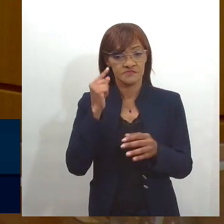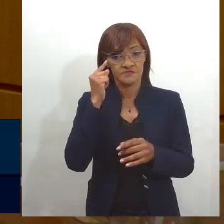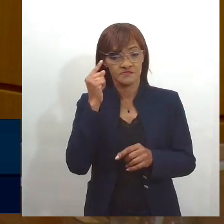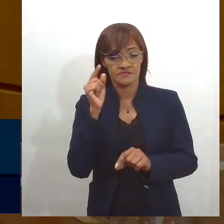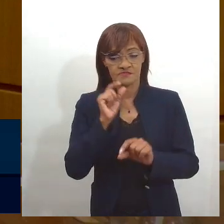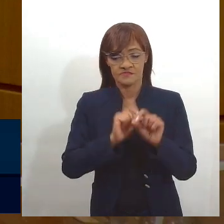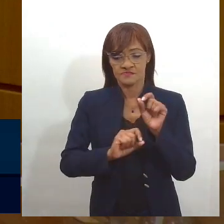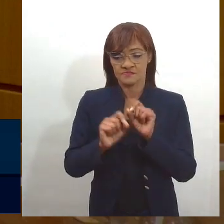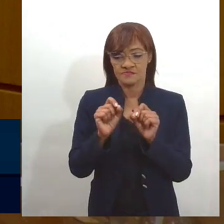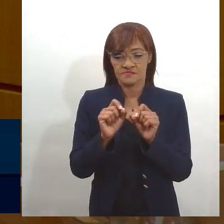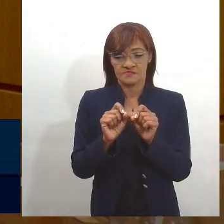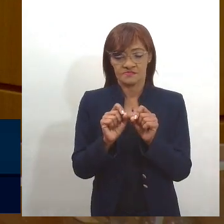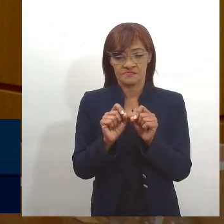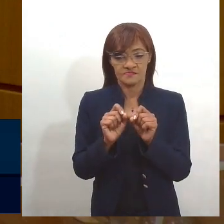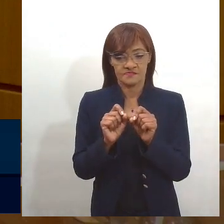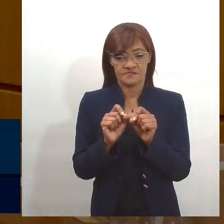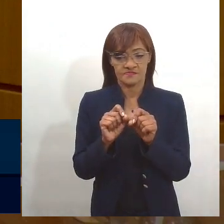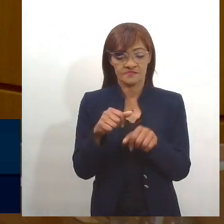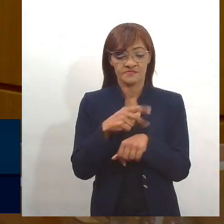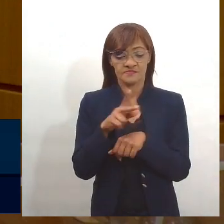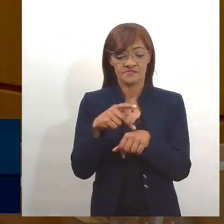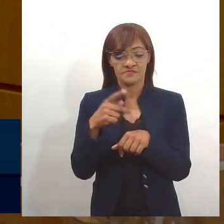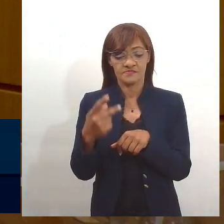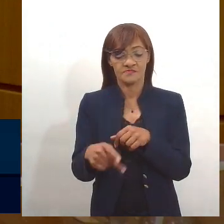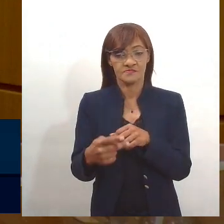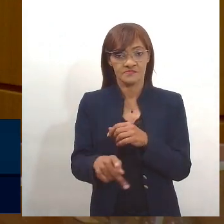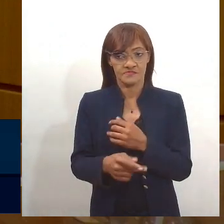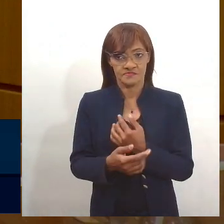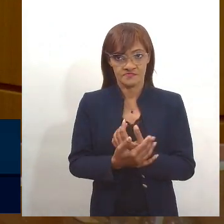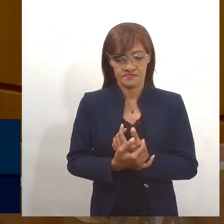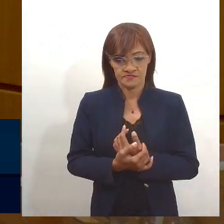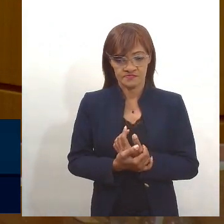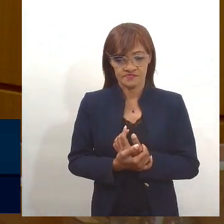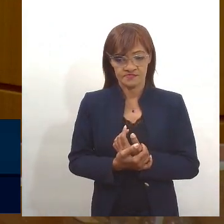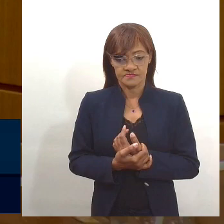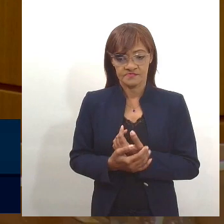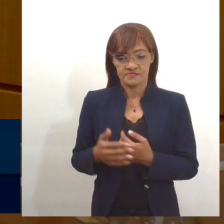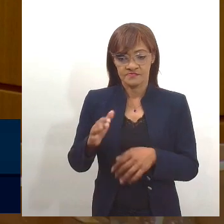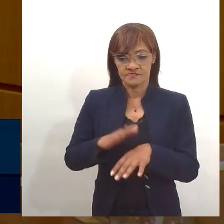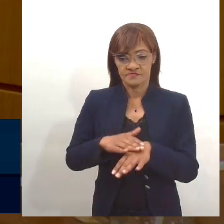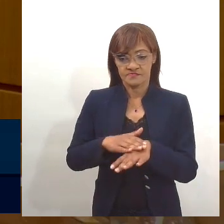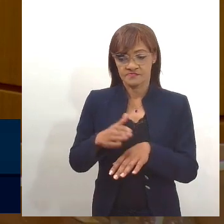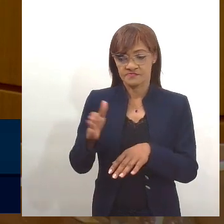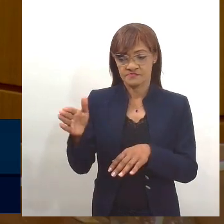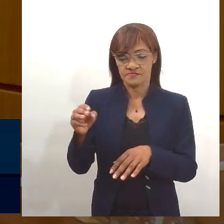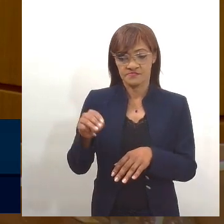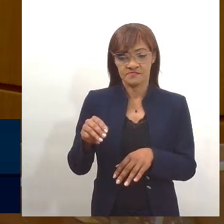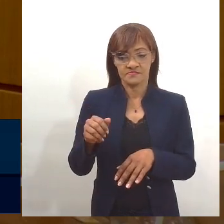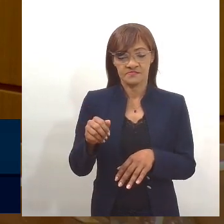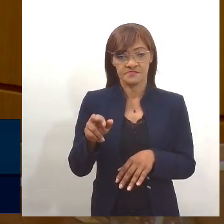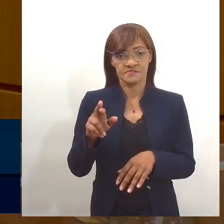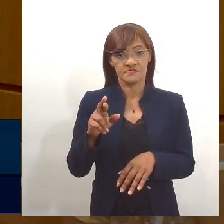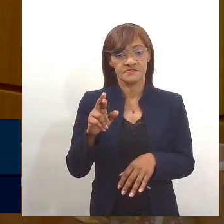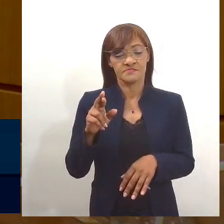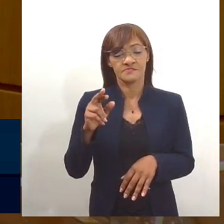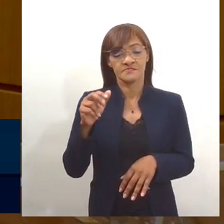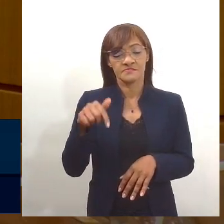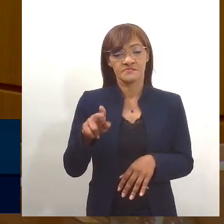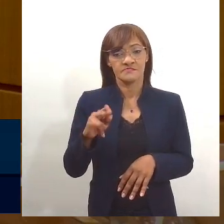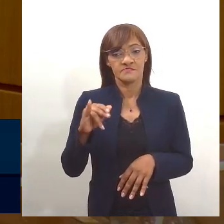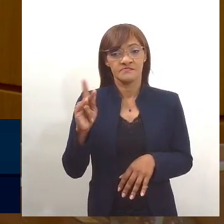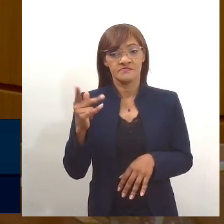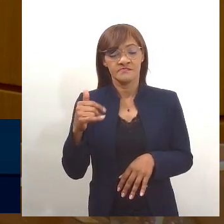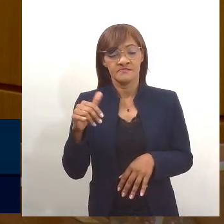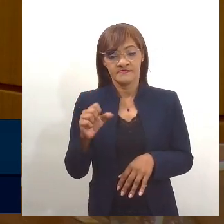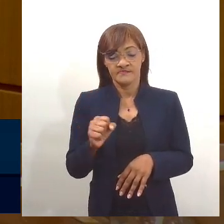país. E o Marquinho, que é um apaixonado aqui pelo Sergipe, é uma pessoa que traz